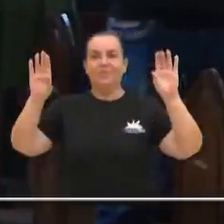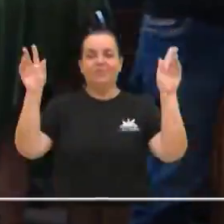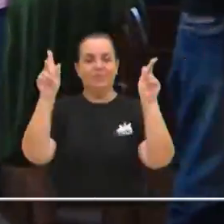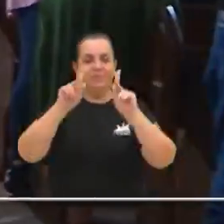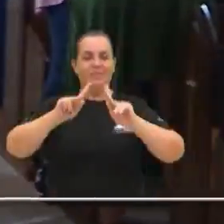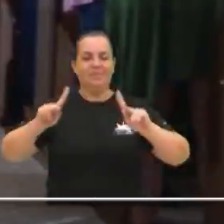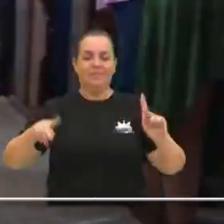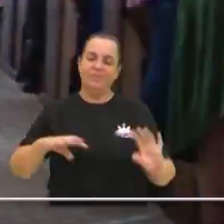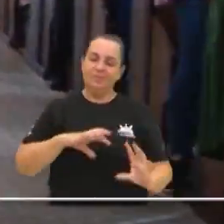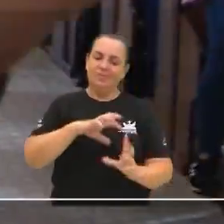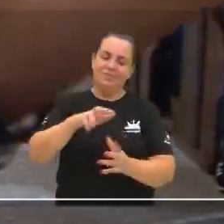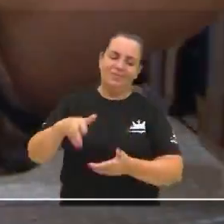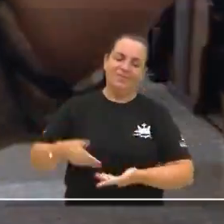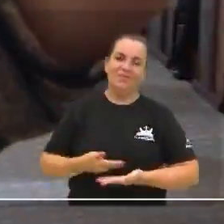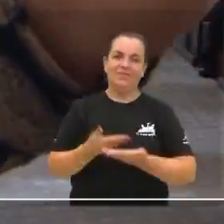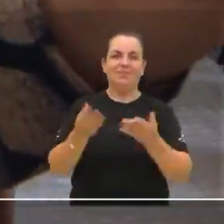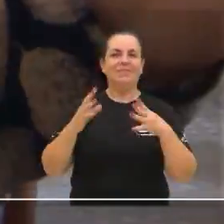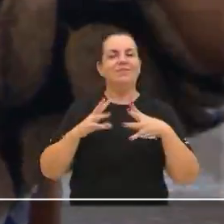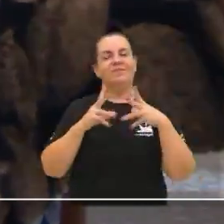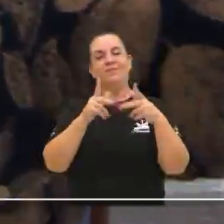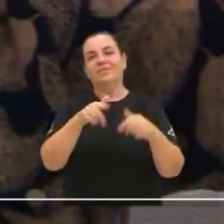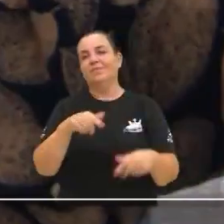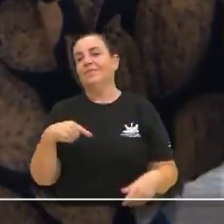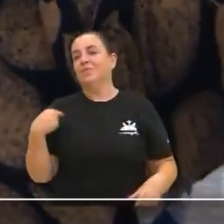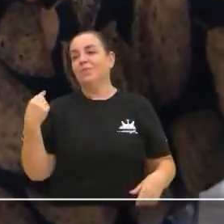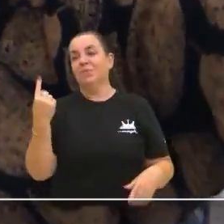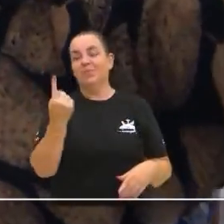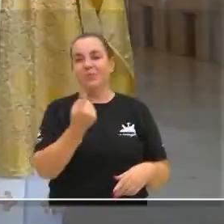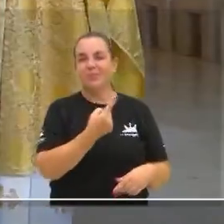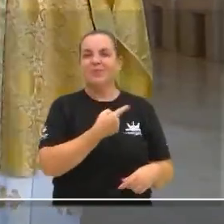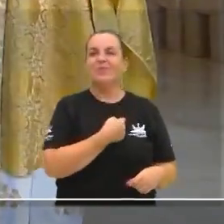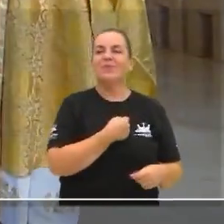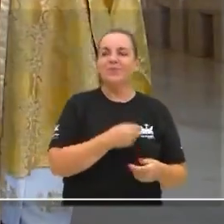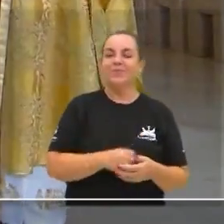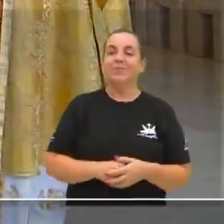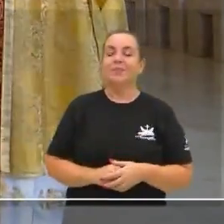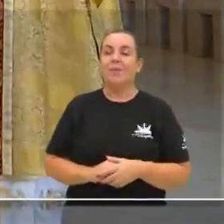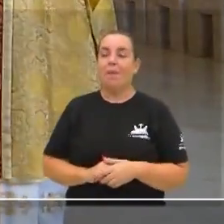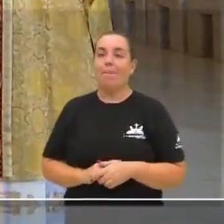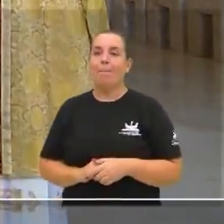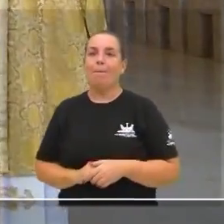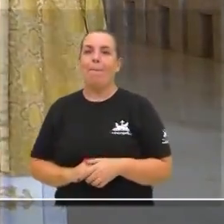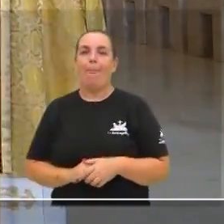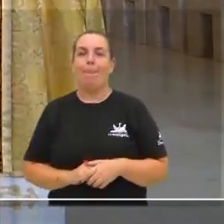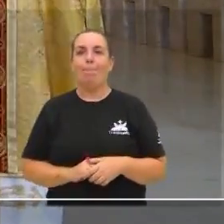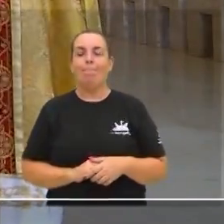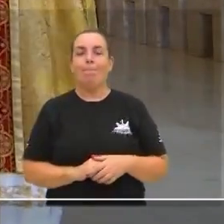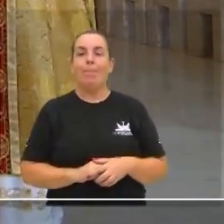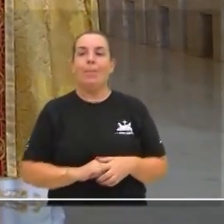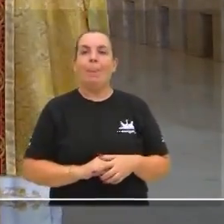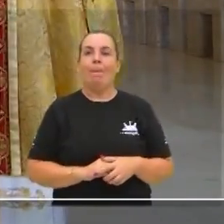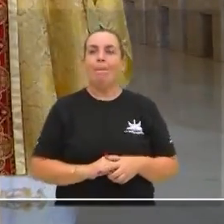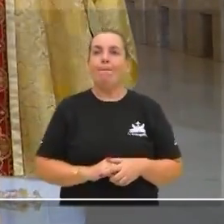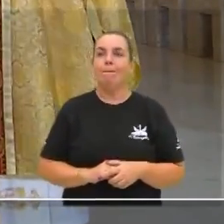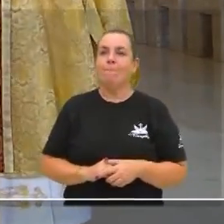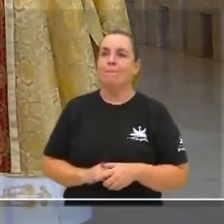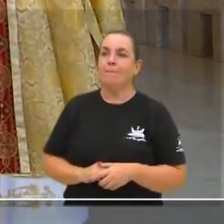dos altos céus, paz na terra a todos